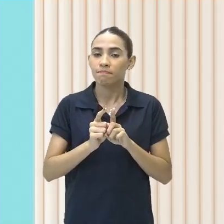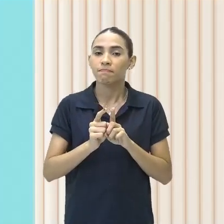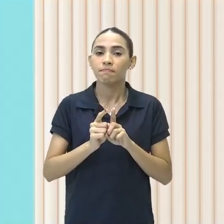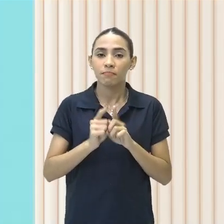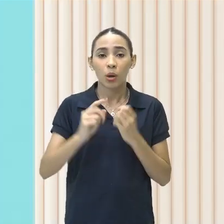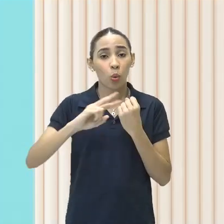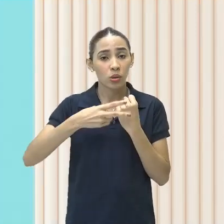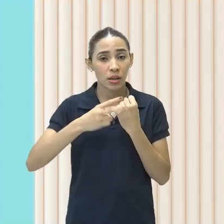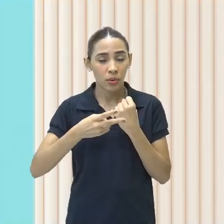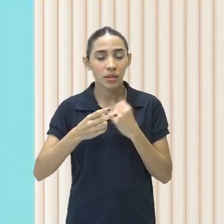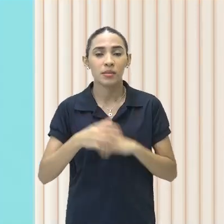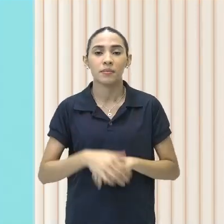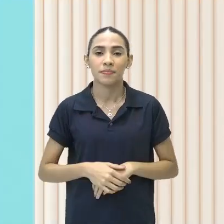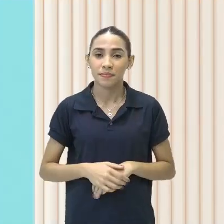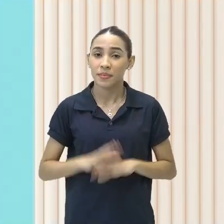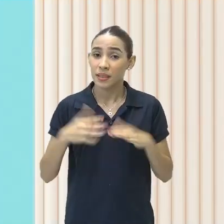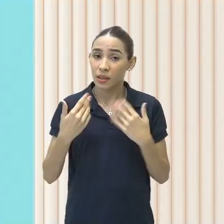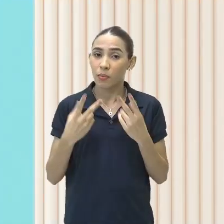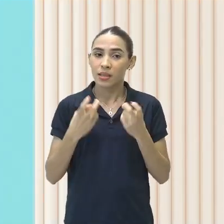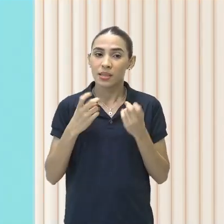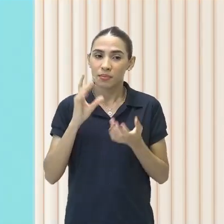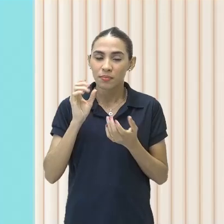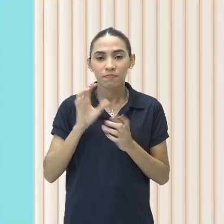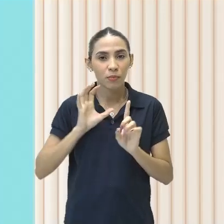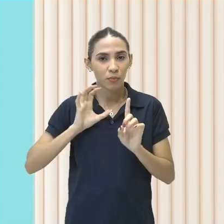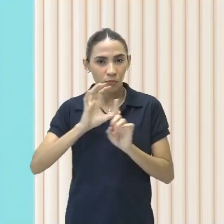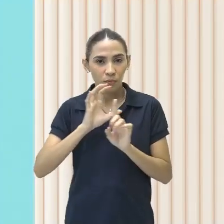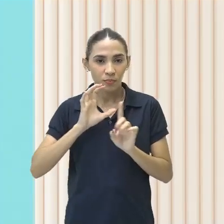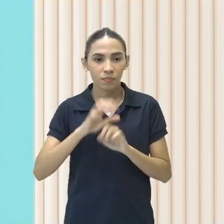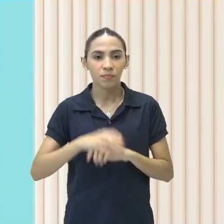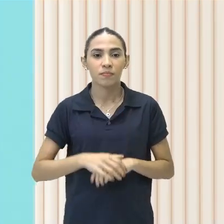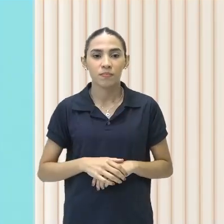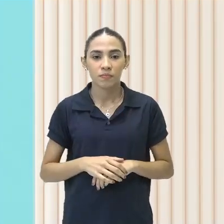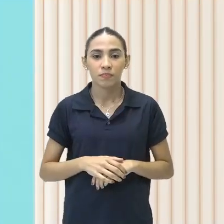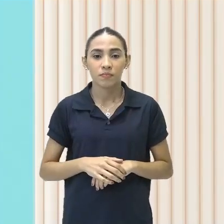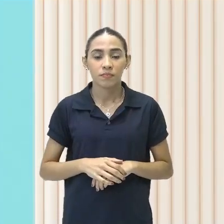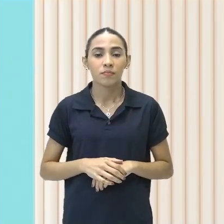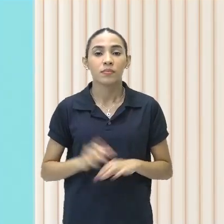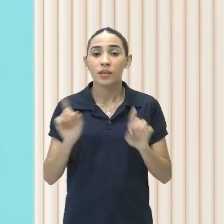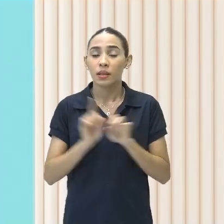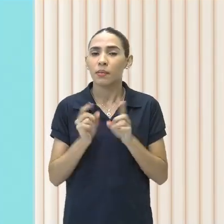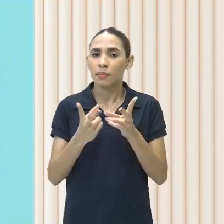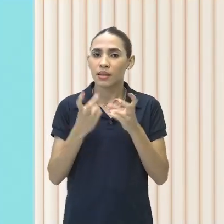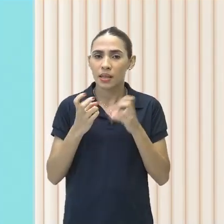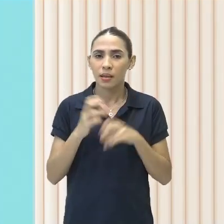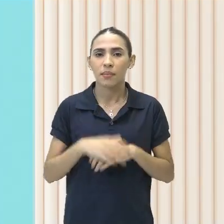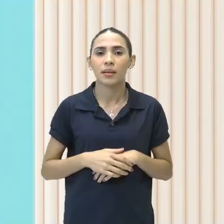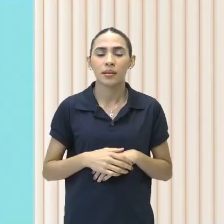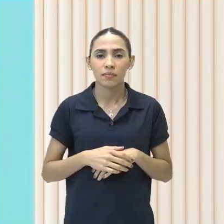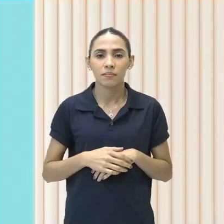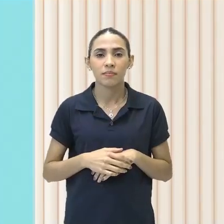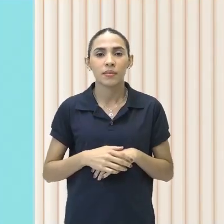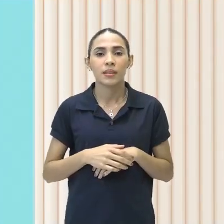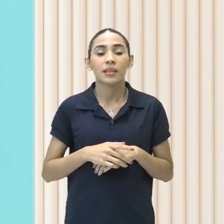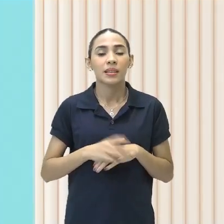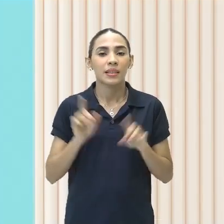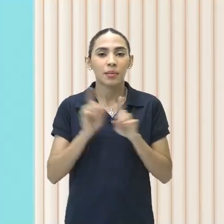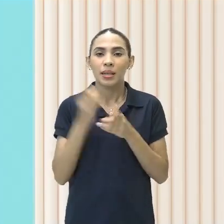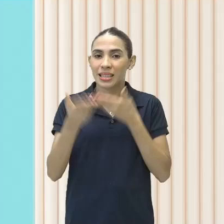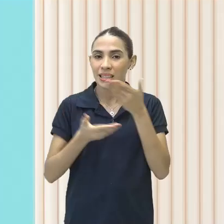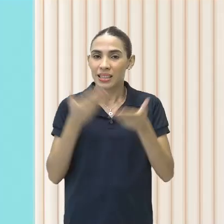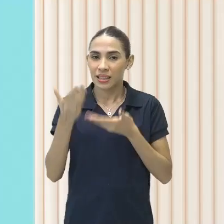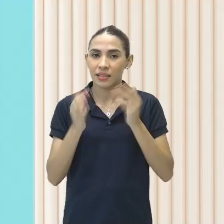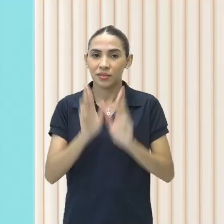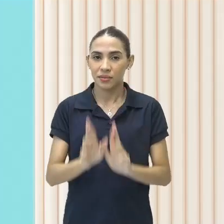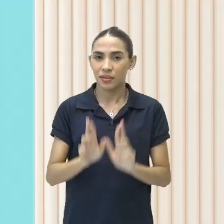suas escolhas. Então, vejam que fortes são as mulheres, né? E conseguem perceber como elas são tratadas de